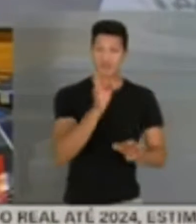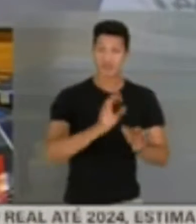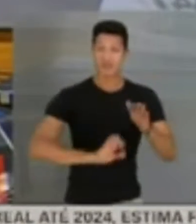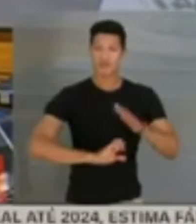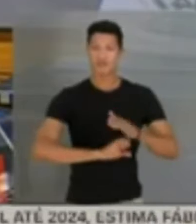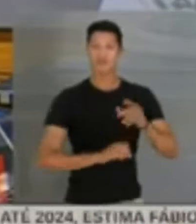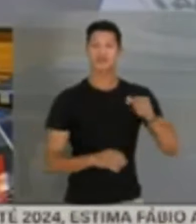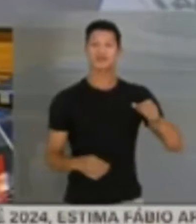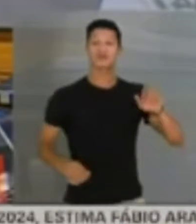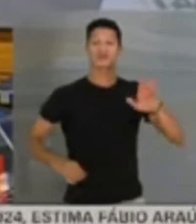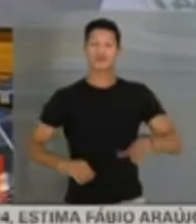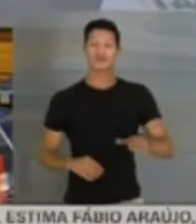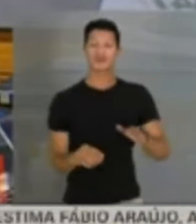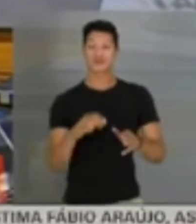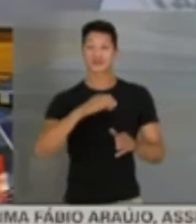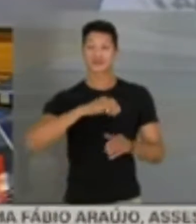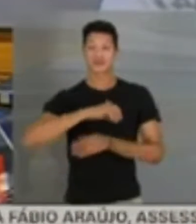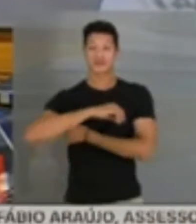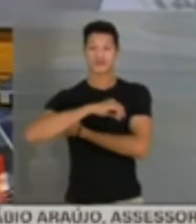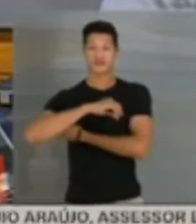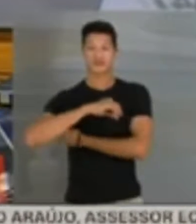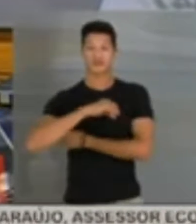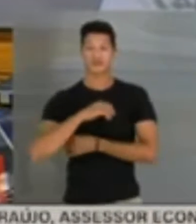A empresa